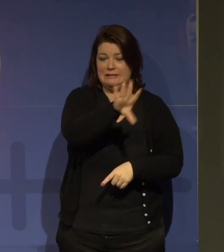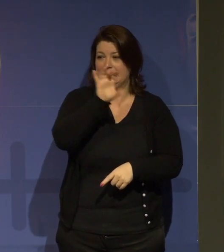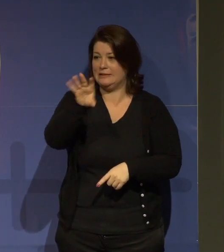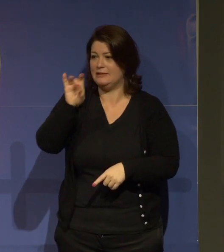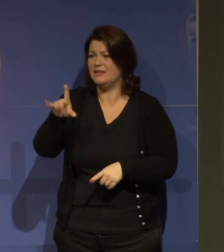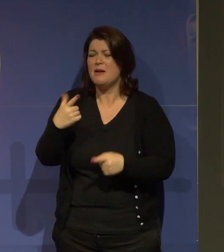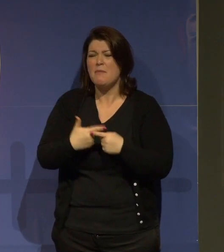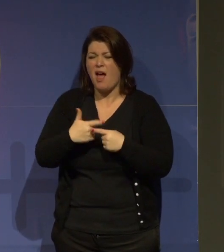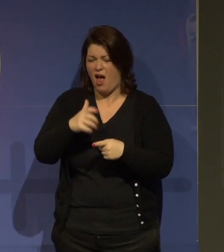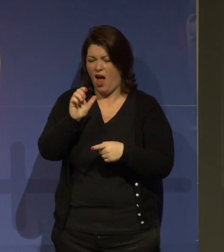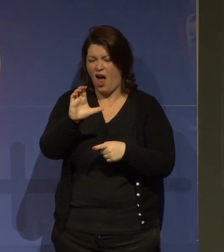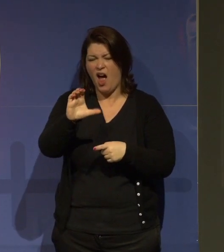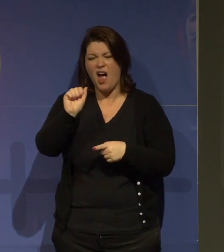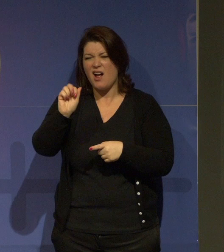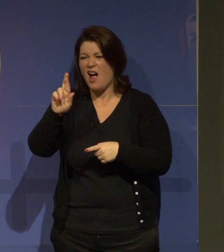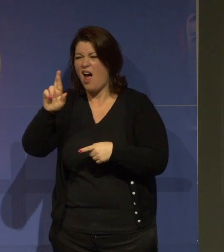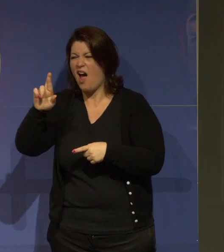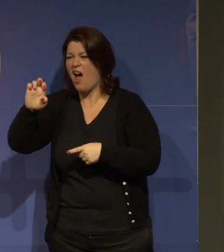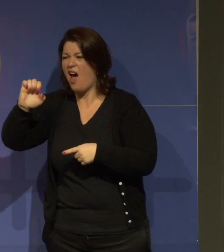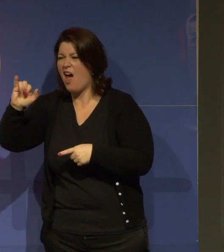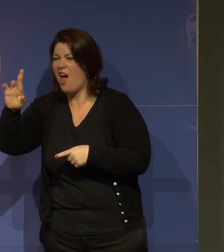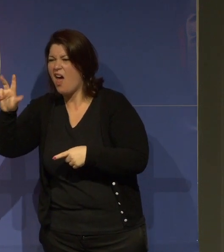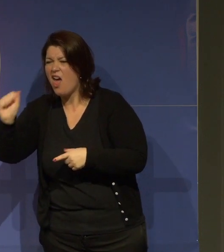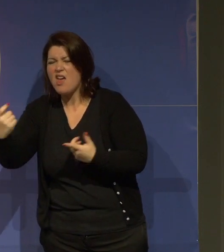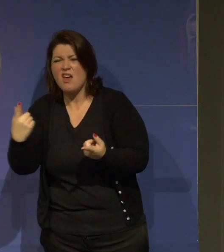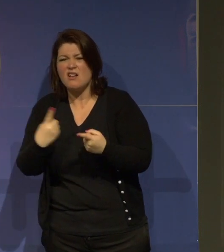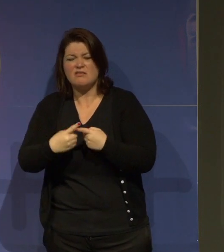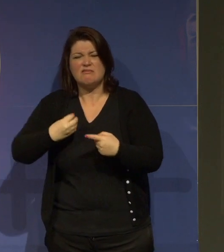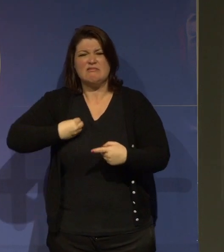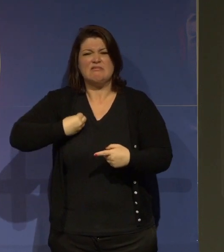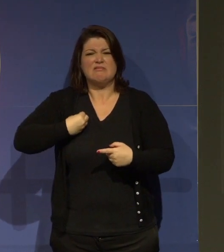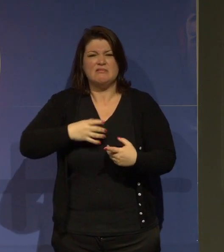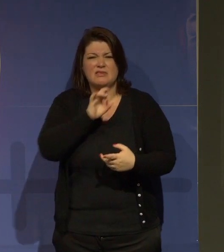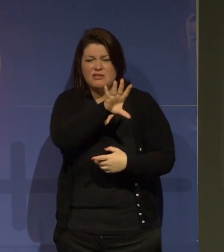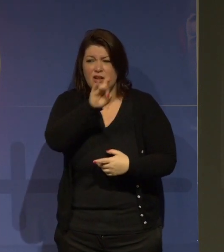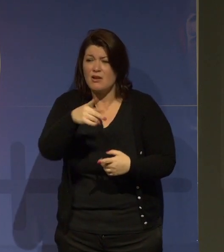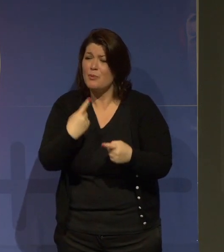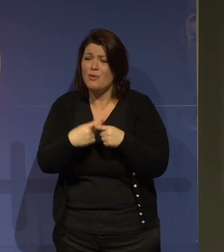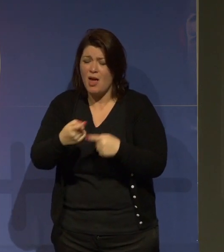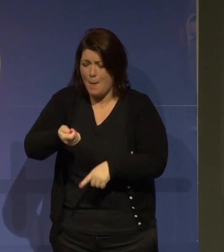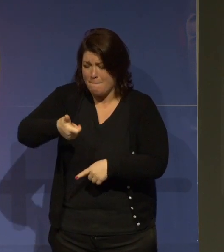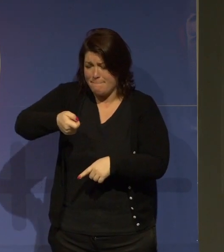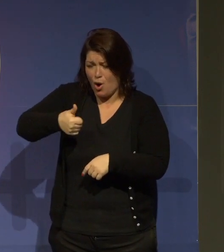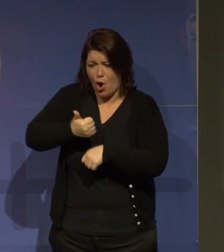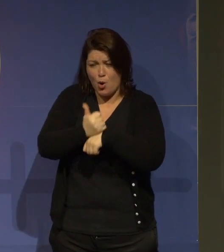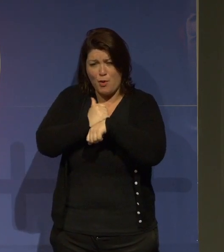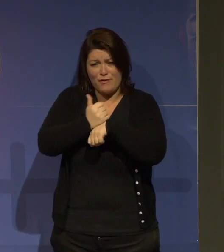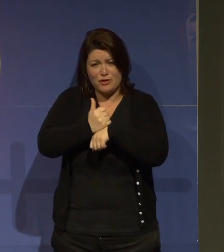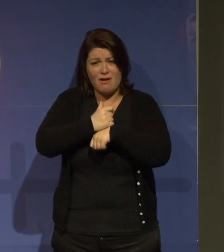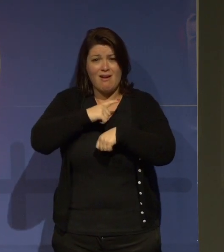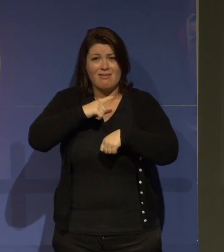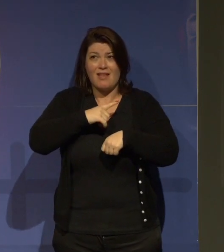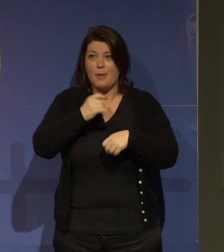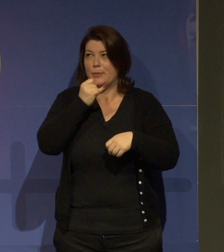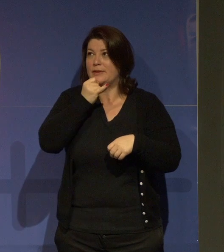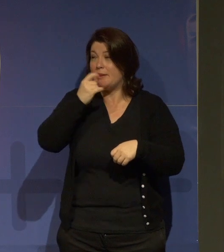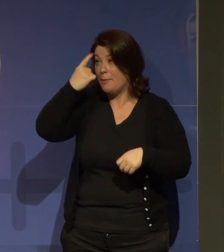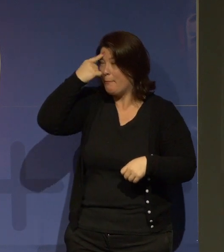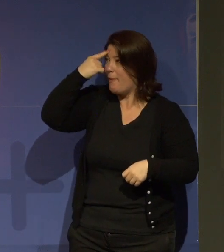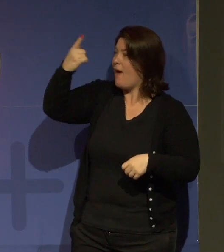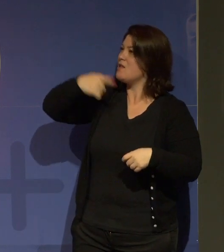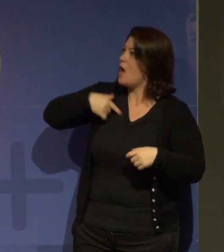estou falando isso? Porque são poucos os profissionais que têm essa visão da acessibilidade